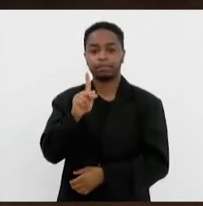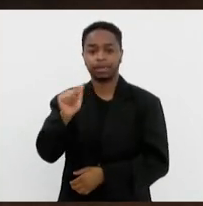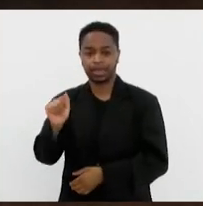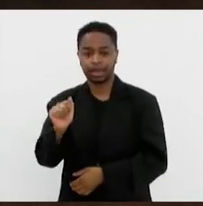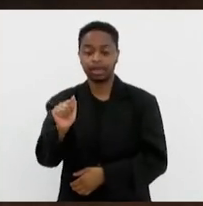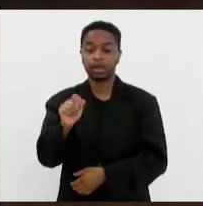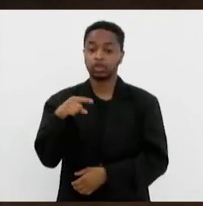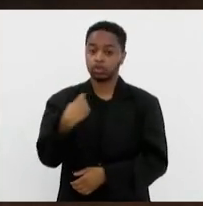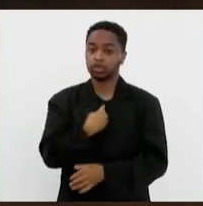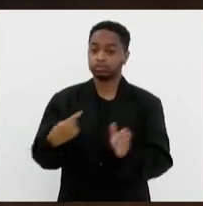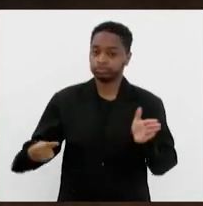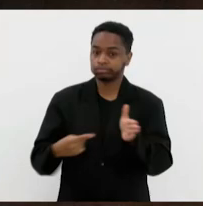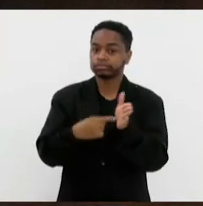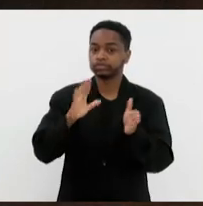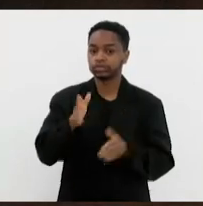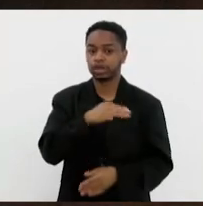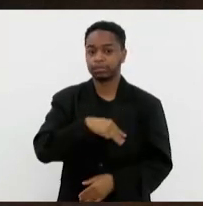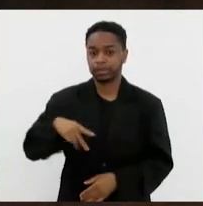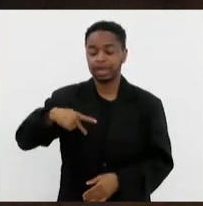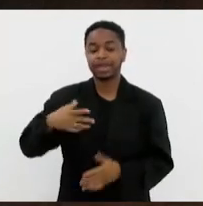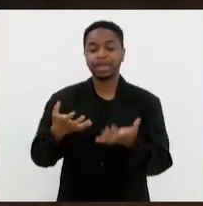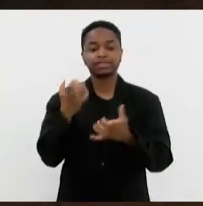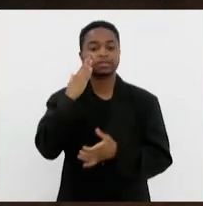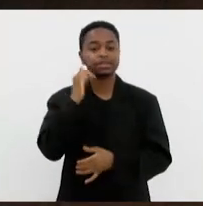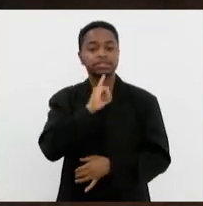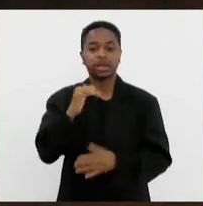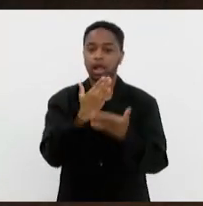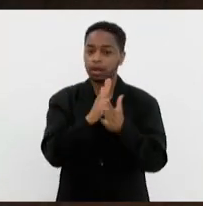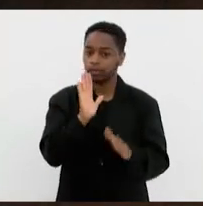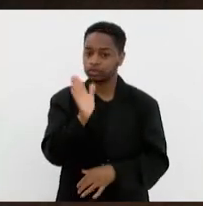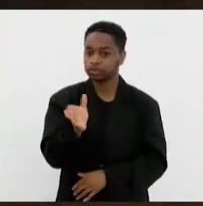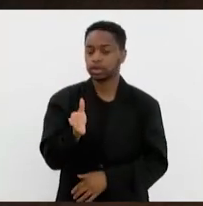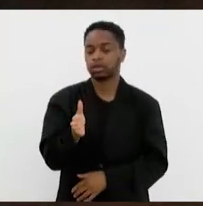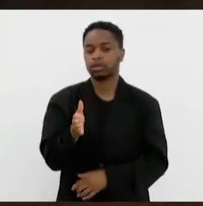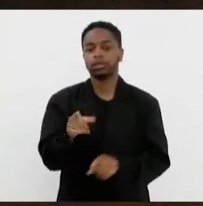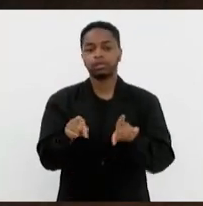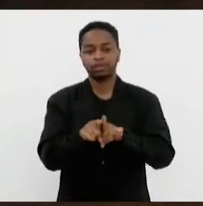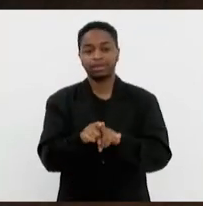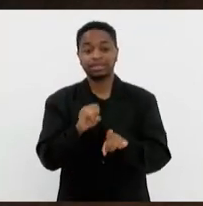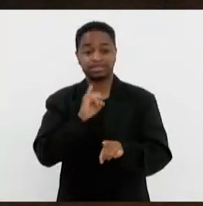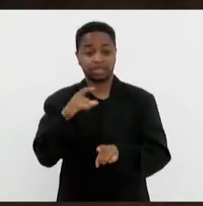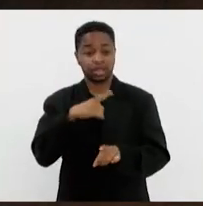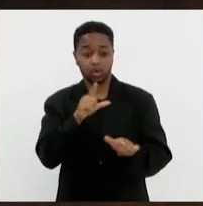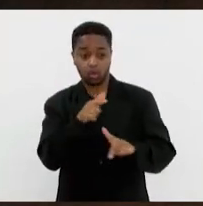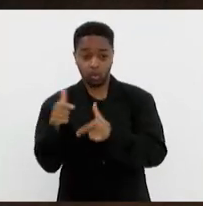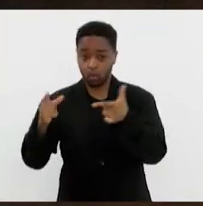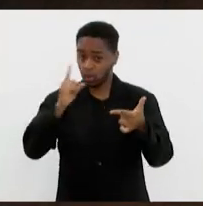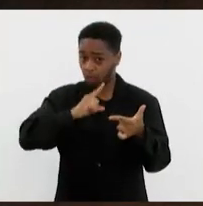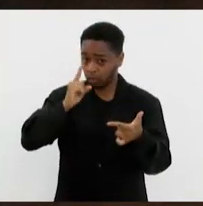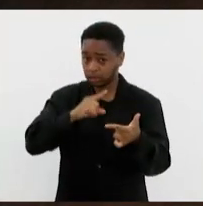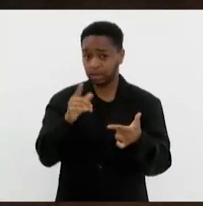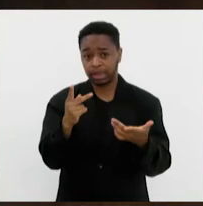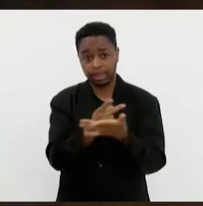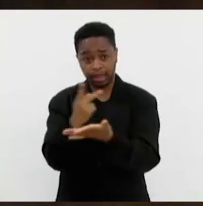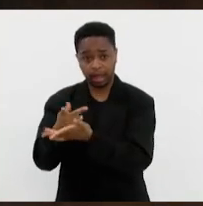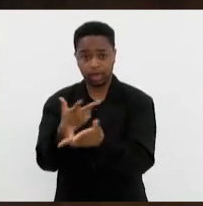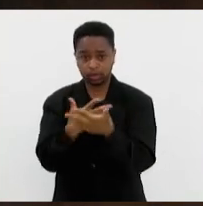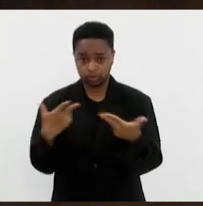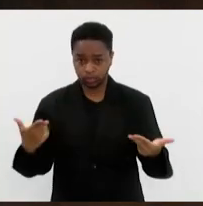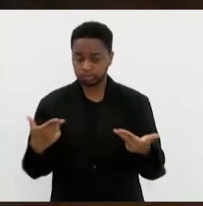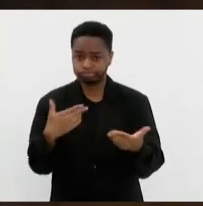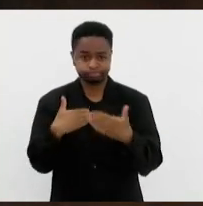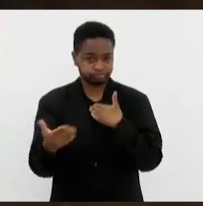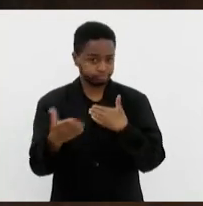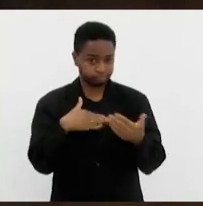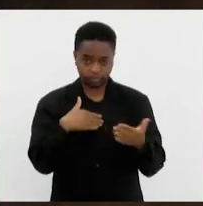ao Ministério Público já acabou na cidade de Campos, e onde tiver outras irregularidades, independente de